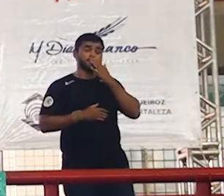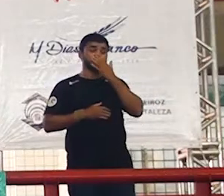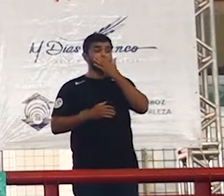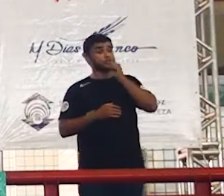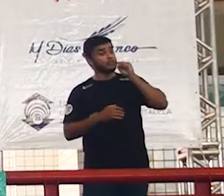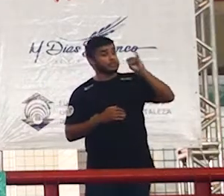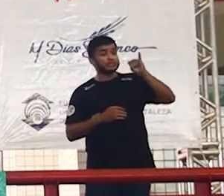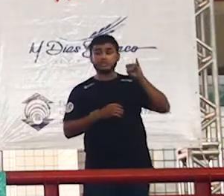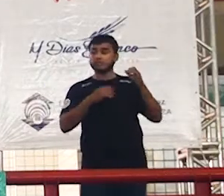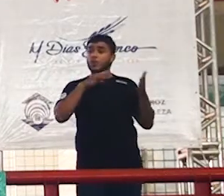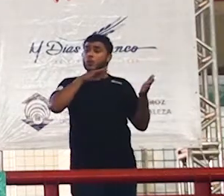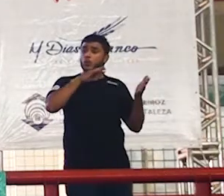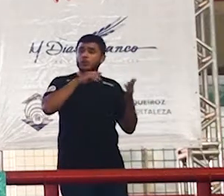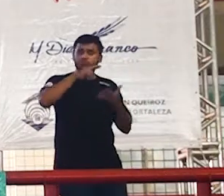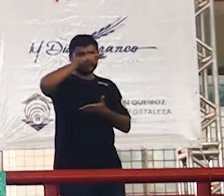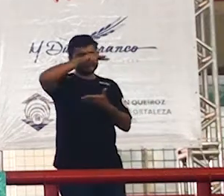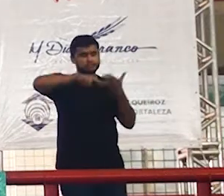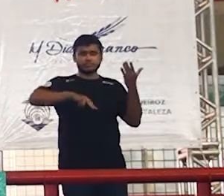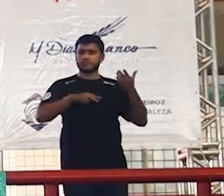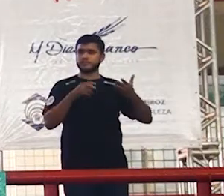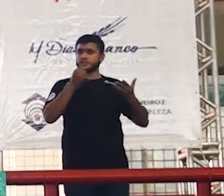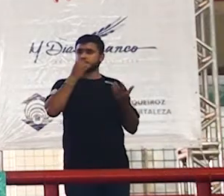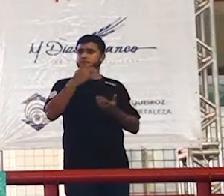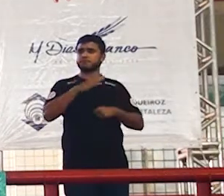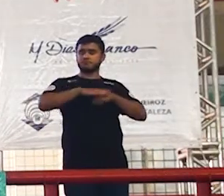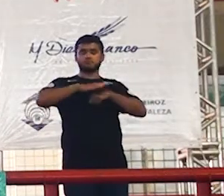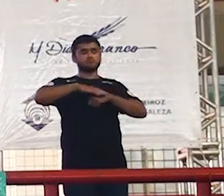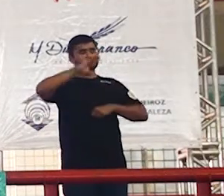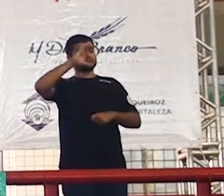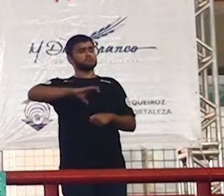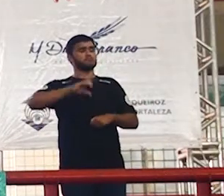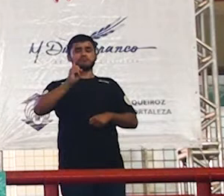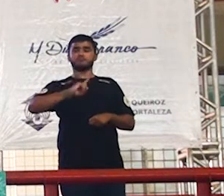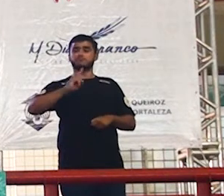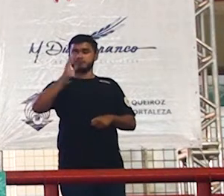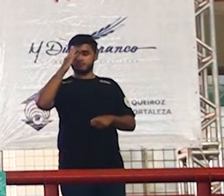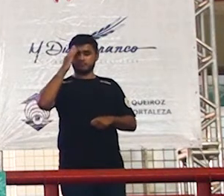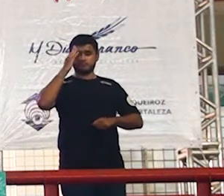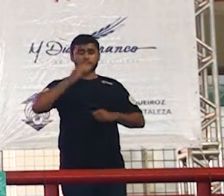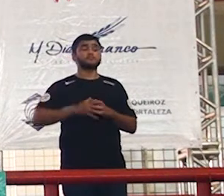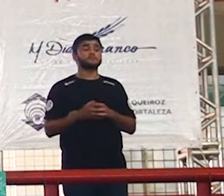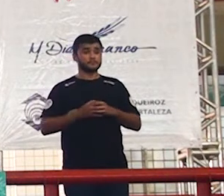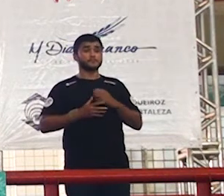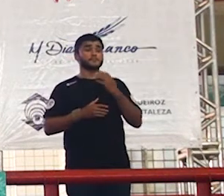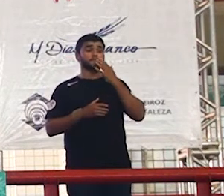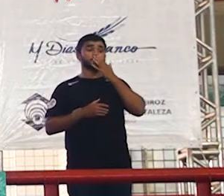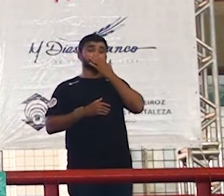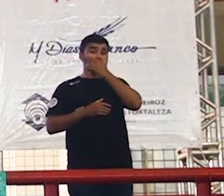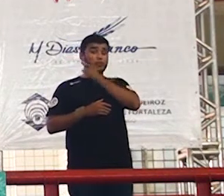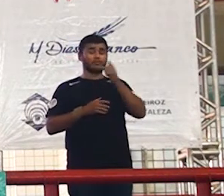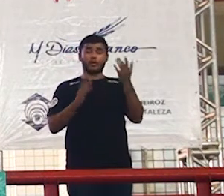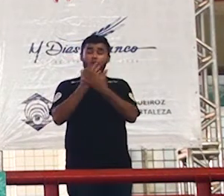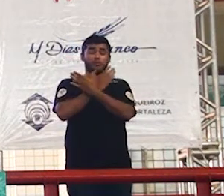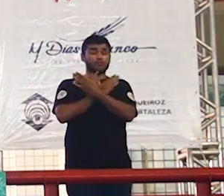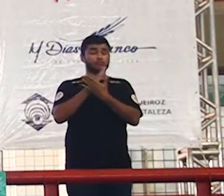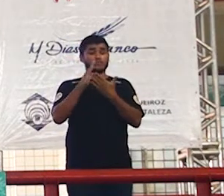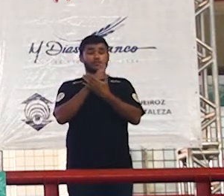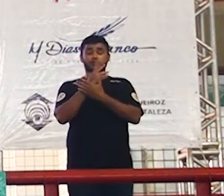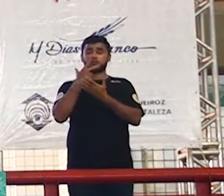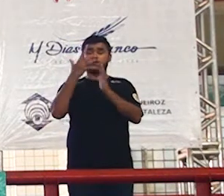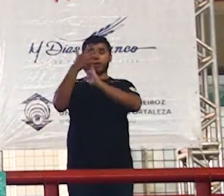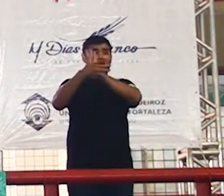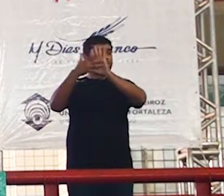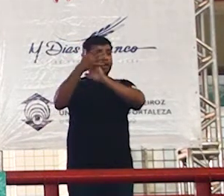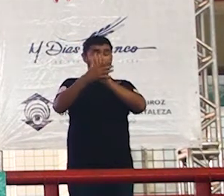leitor não pode exercer plenamente a sua cidadania, não é verdade? Nós somos bombardeados por